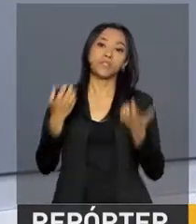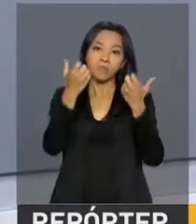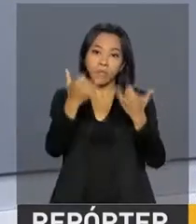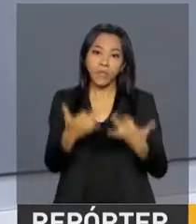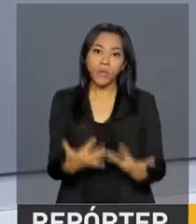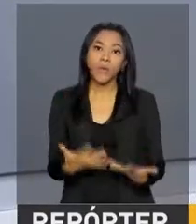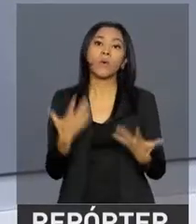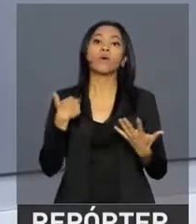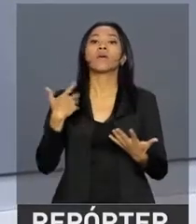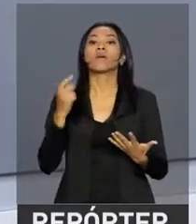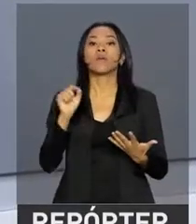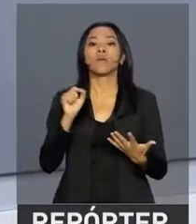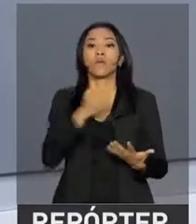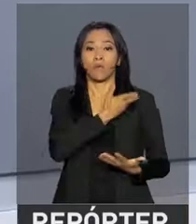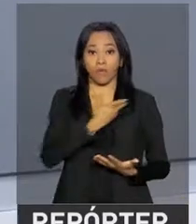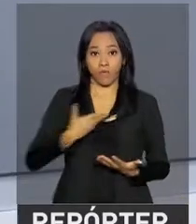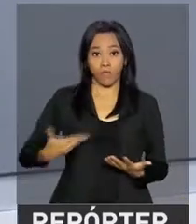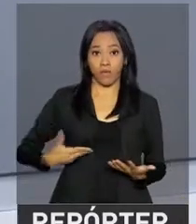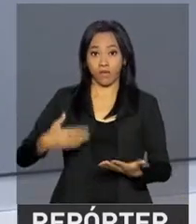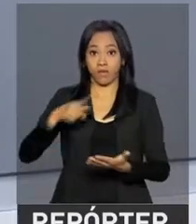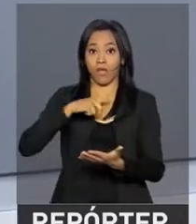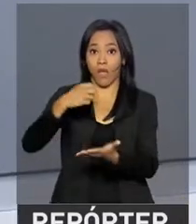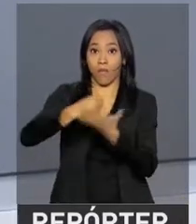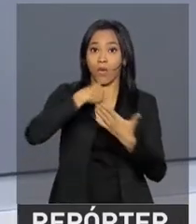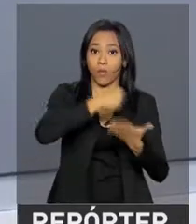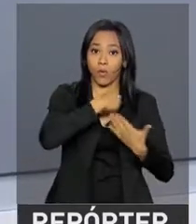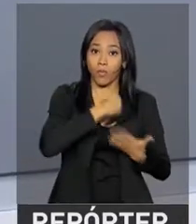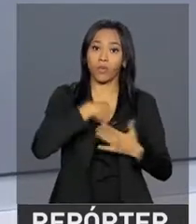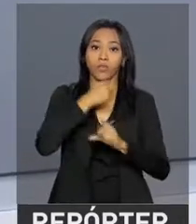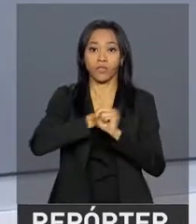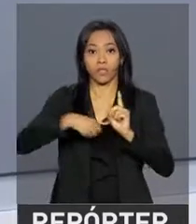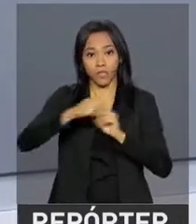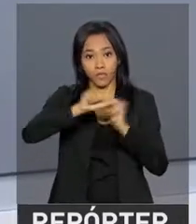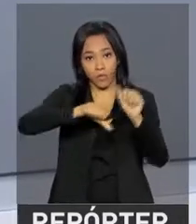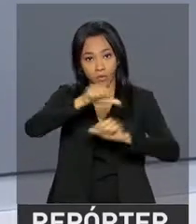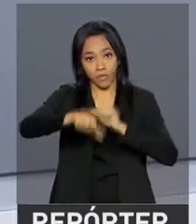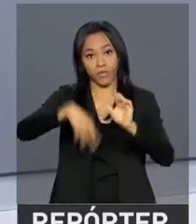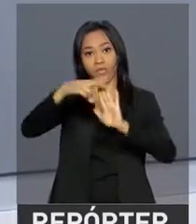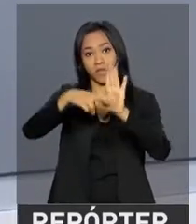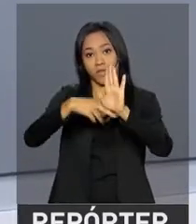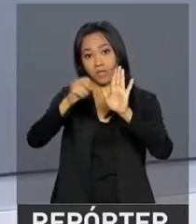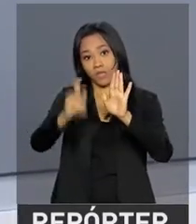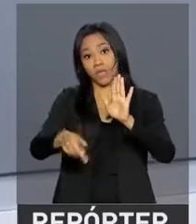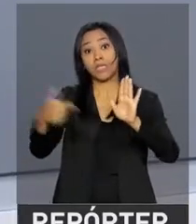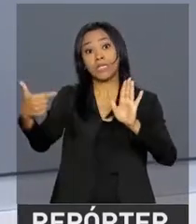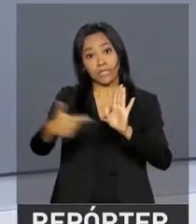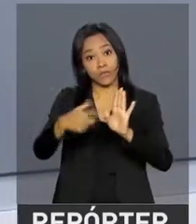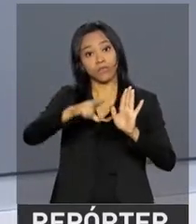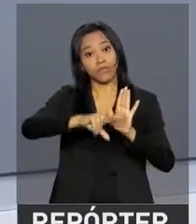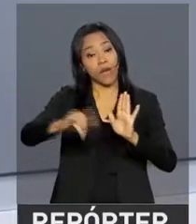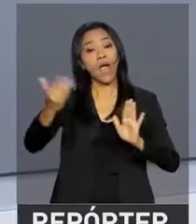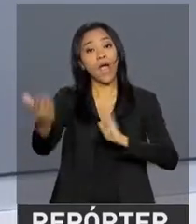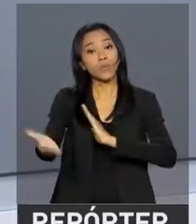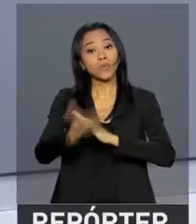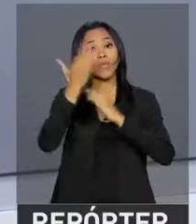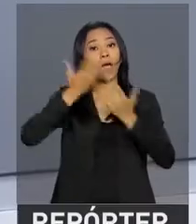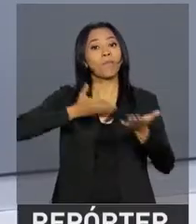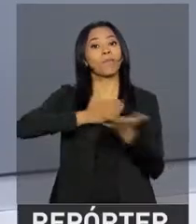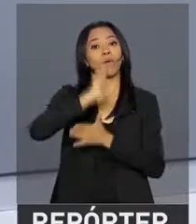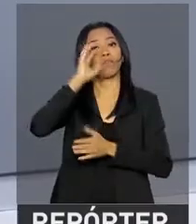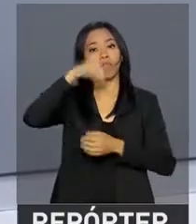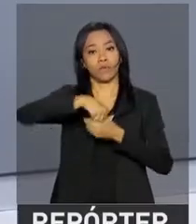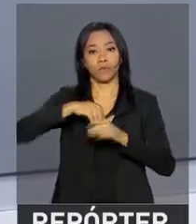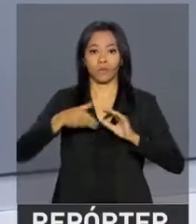mais apoio da sociedade para fazer as mudanças na previdência e que isso vai favorecer a aprovação da matéria pelo congresso